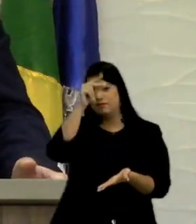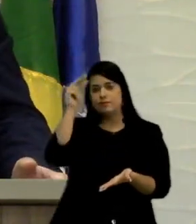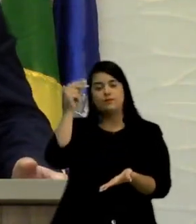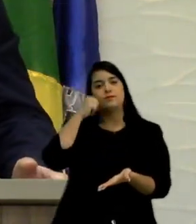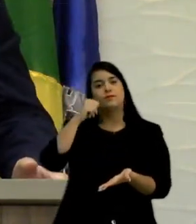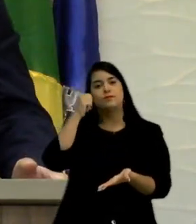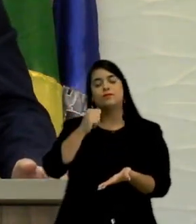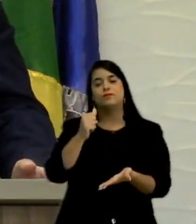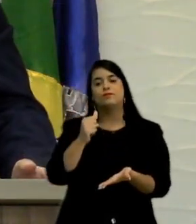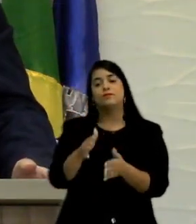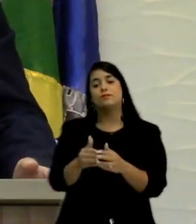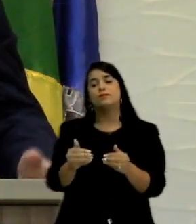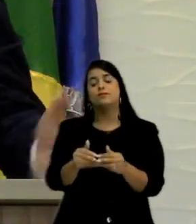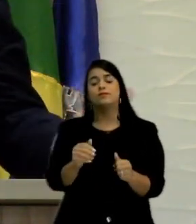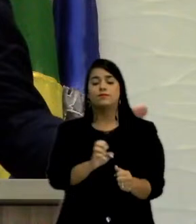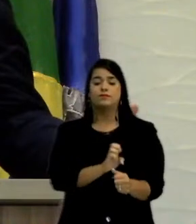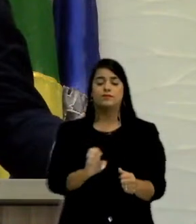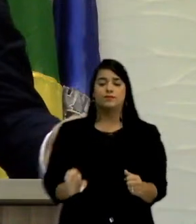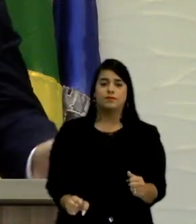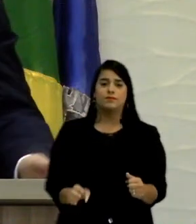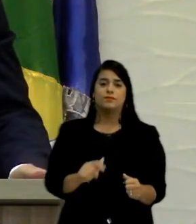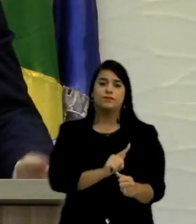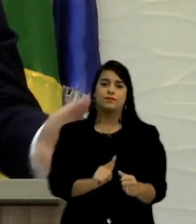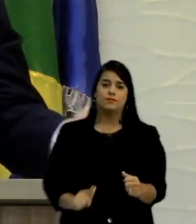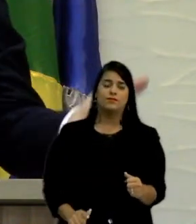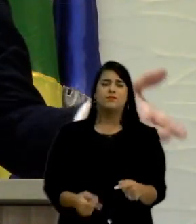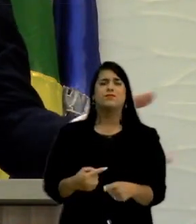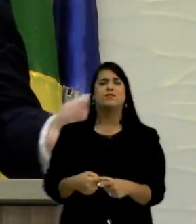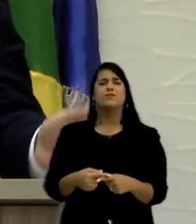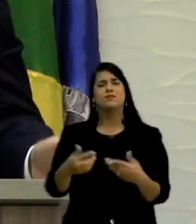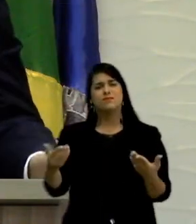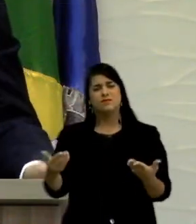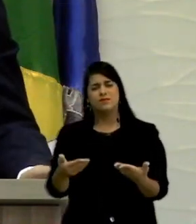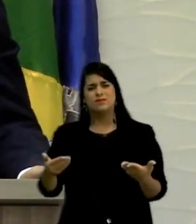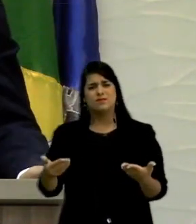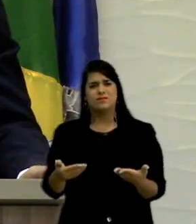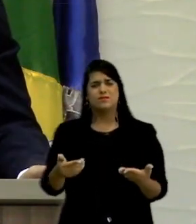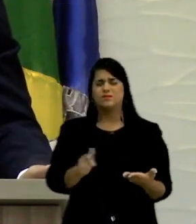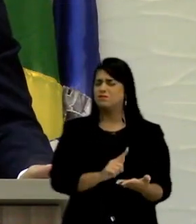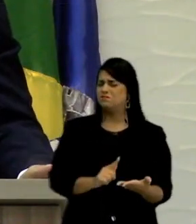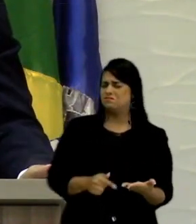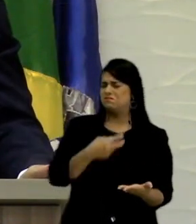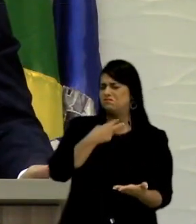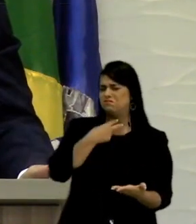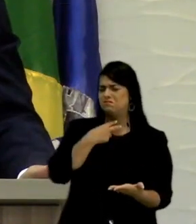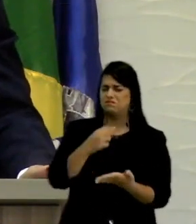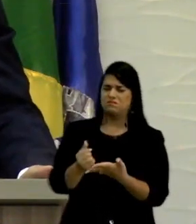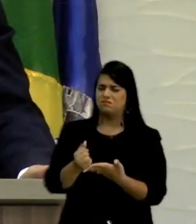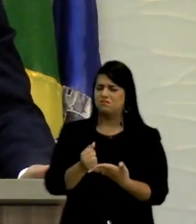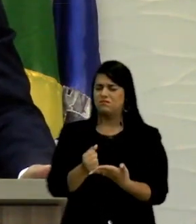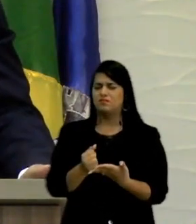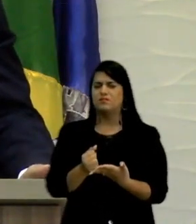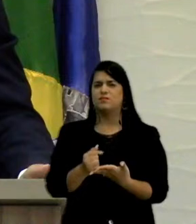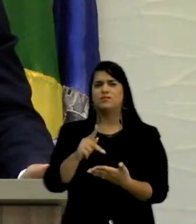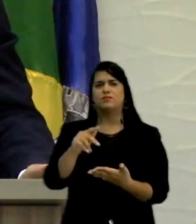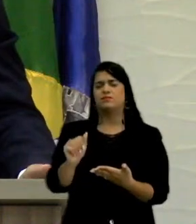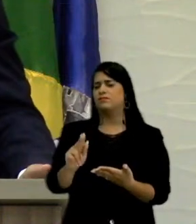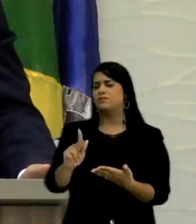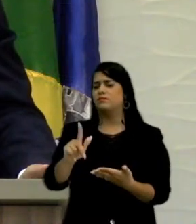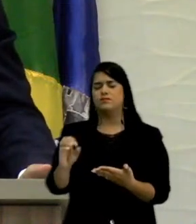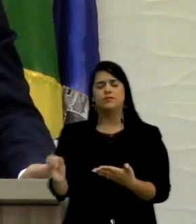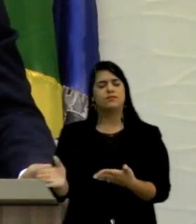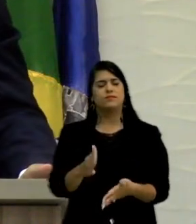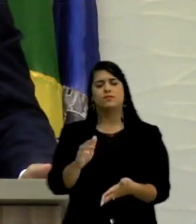Estado melhorias naquela estrada. E por que é que hoje ela deixou o governo, não se pode mais pedir ao governo do Estado apoio? Independente de Paulo Câmara ou Raquel Lira,